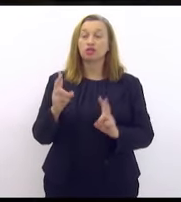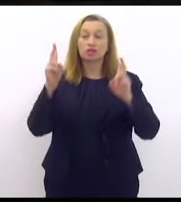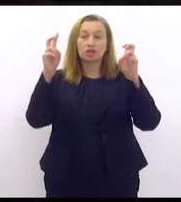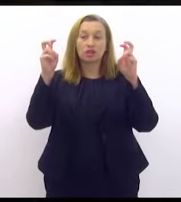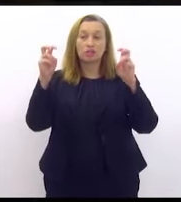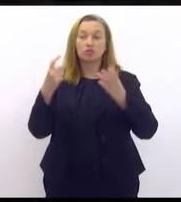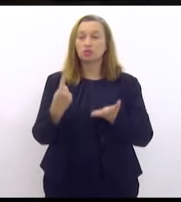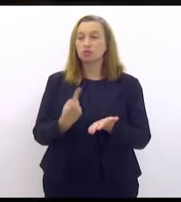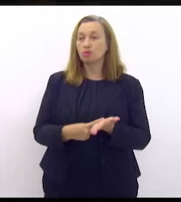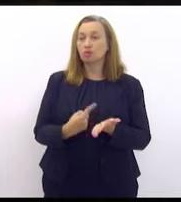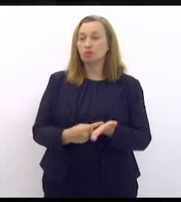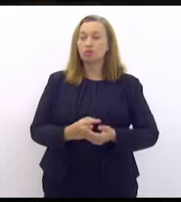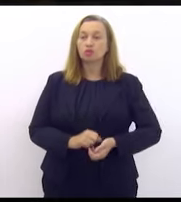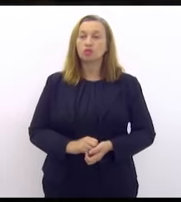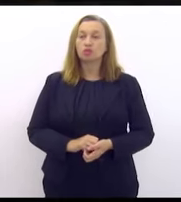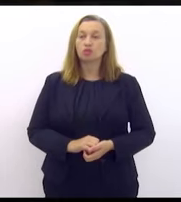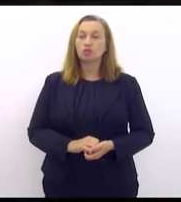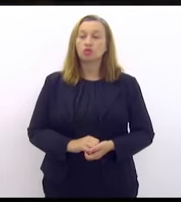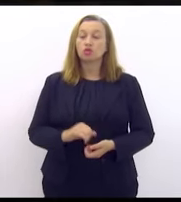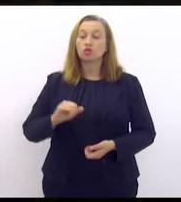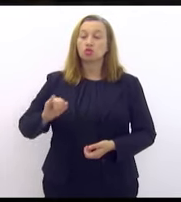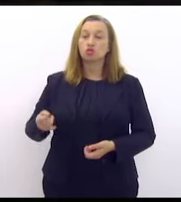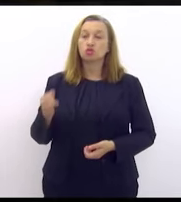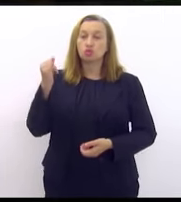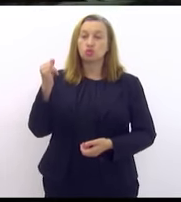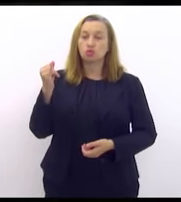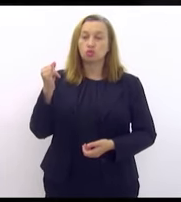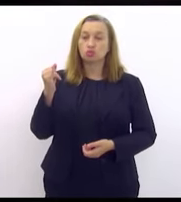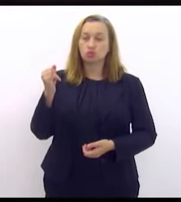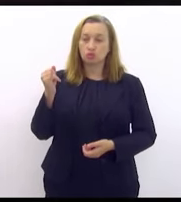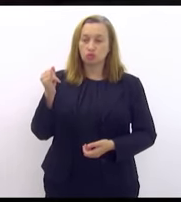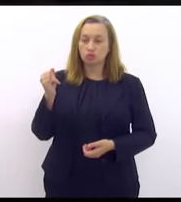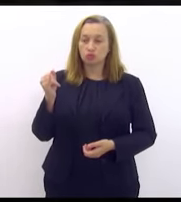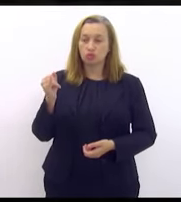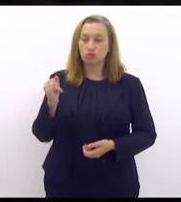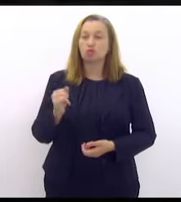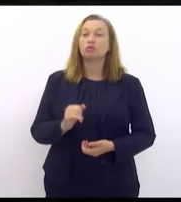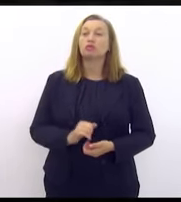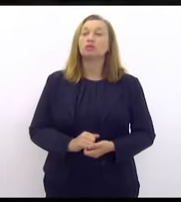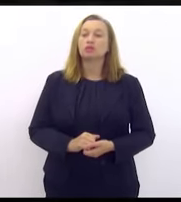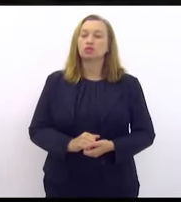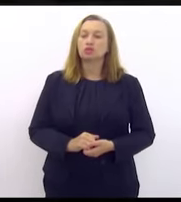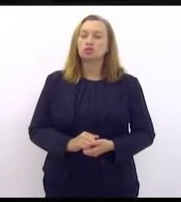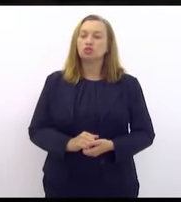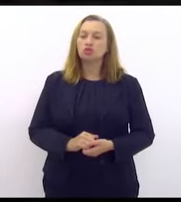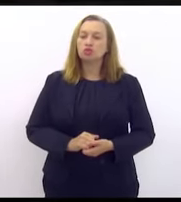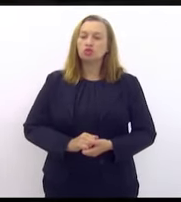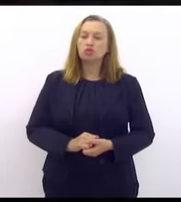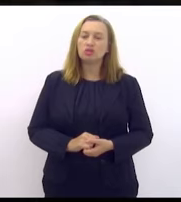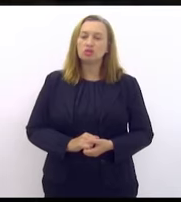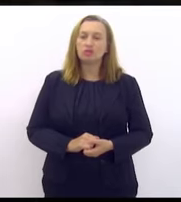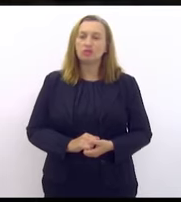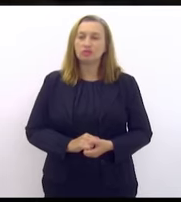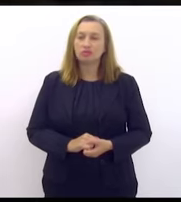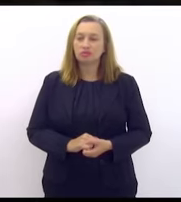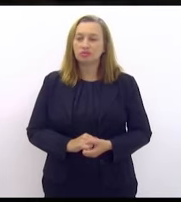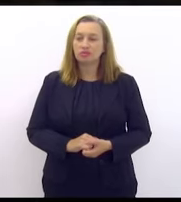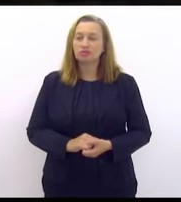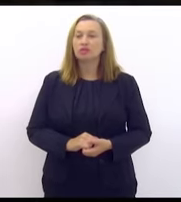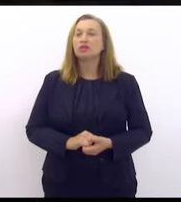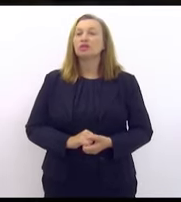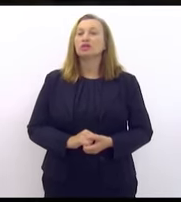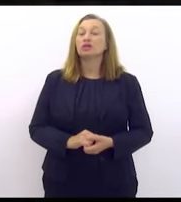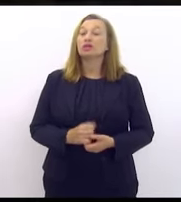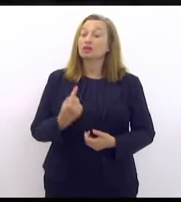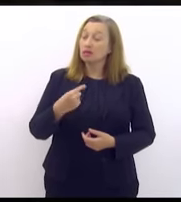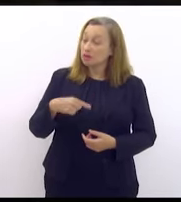O primeiro é dos juros extorsivos do serviço da dívida. E lá